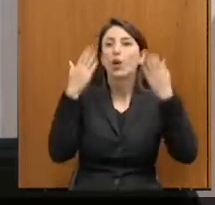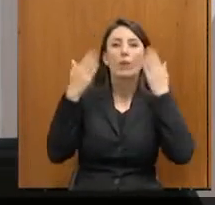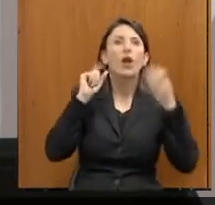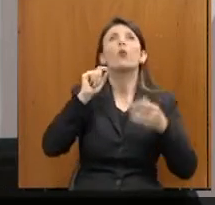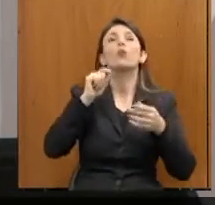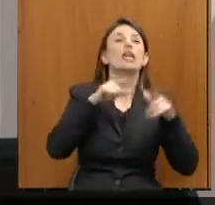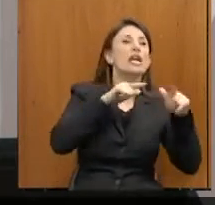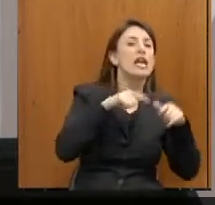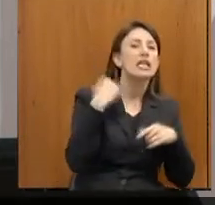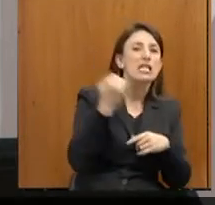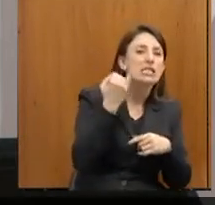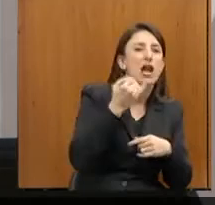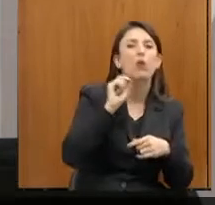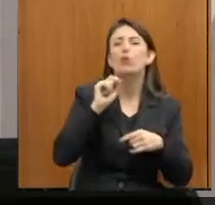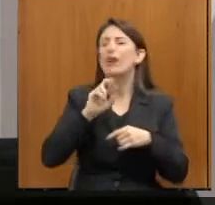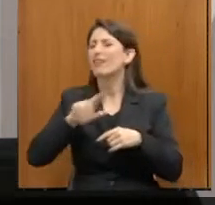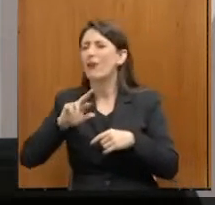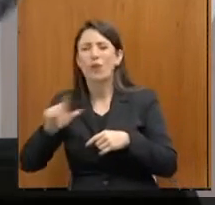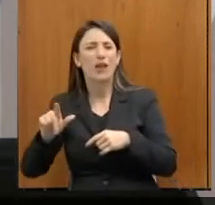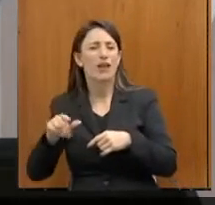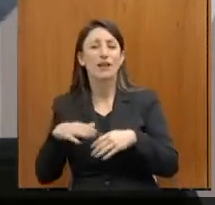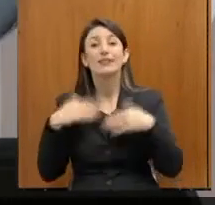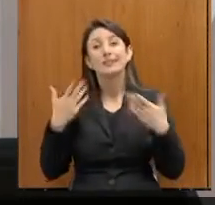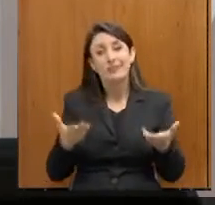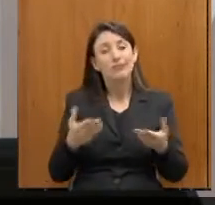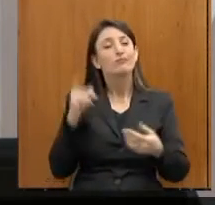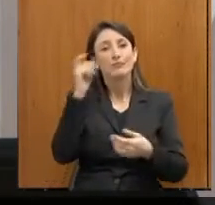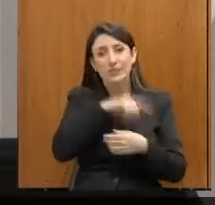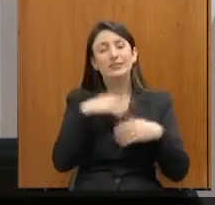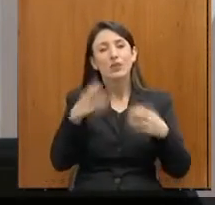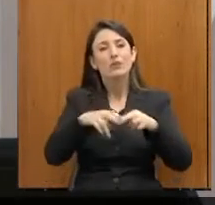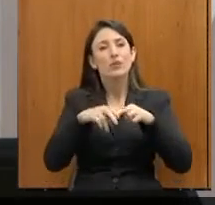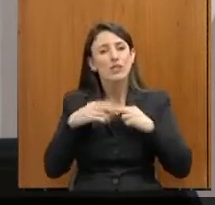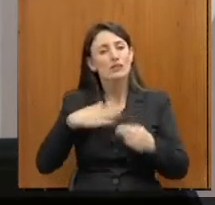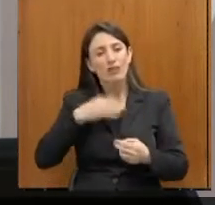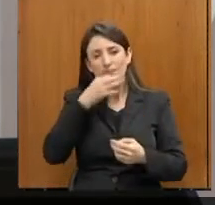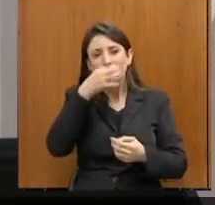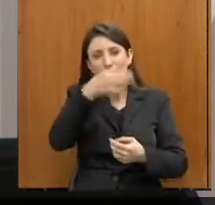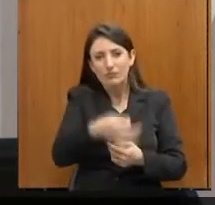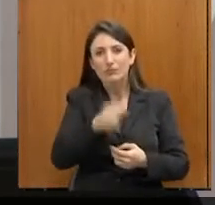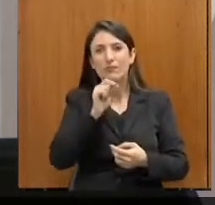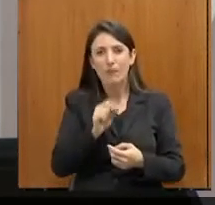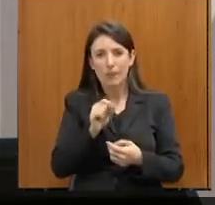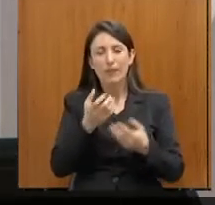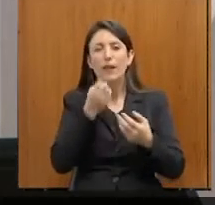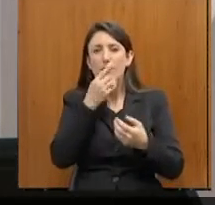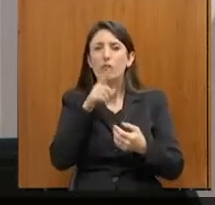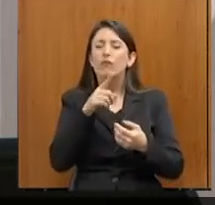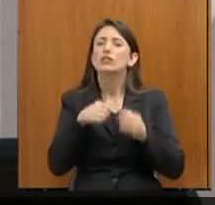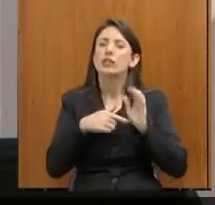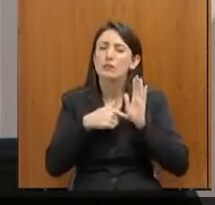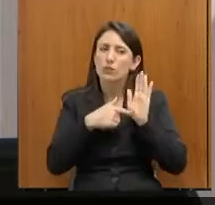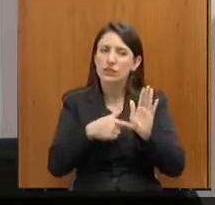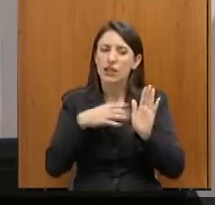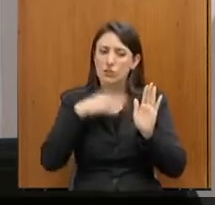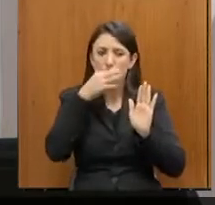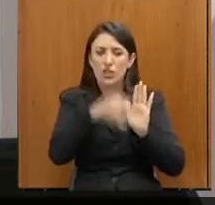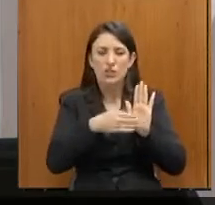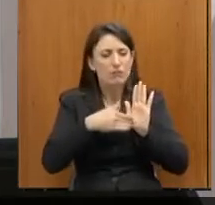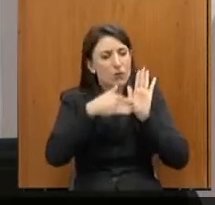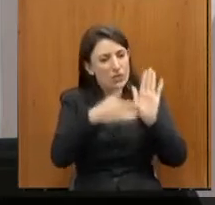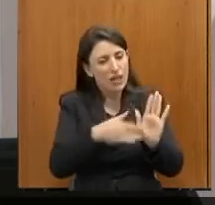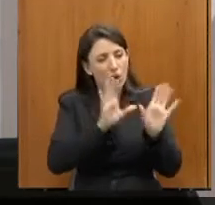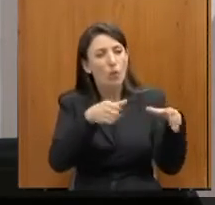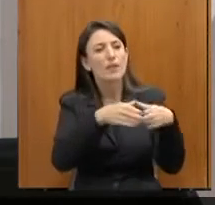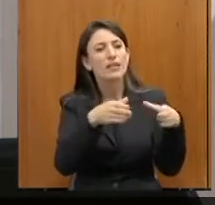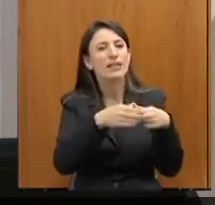não é todo o serviço essencial a partir disso né eu te fiz essa sugestão o comitê de enfrentamento do convite e na